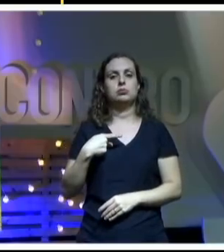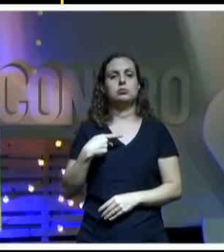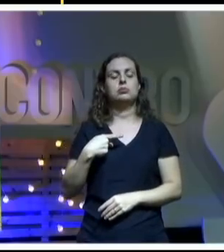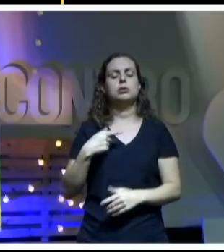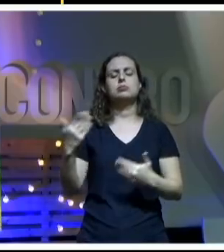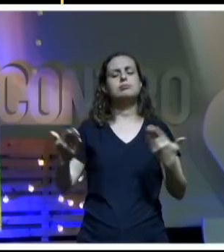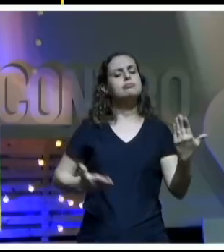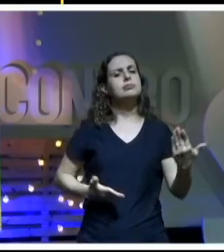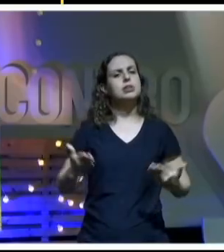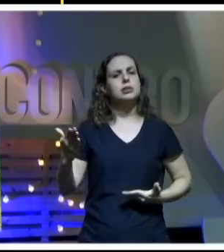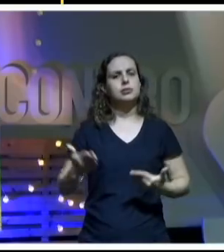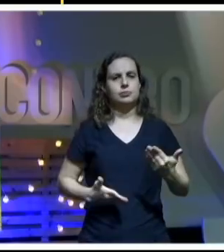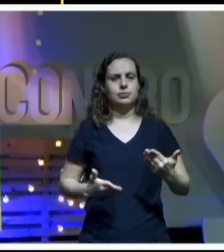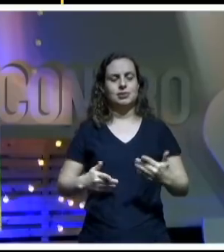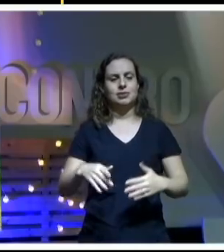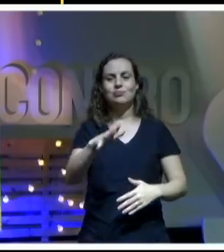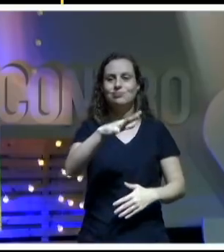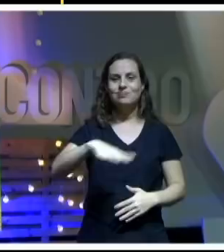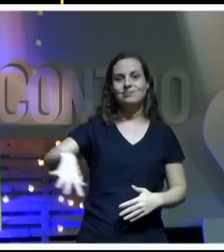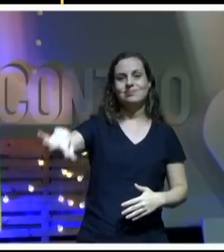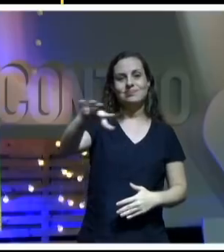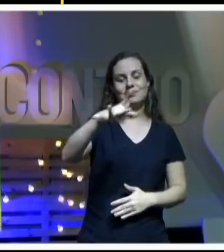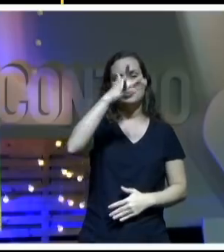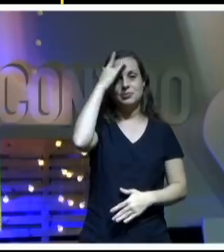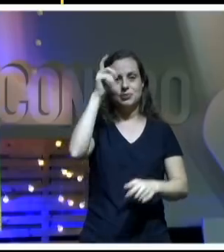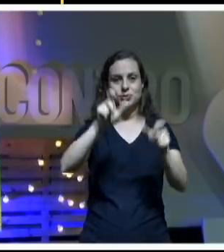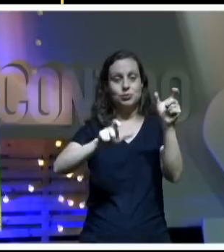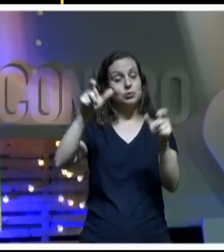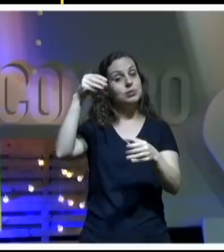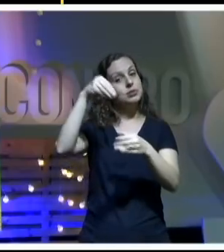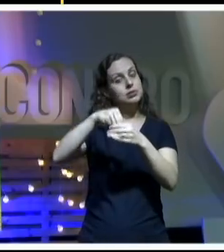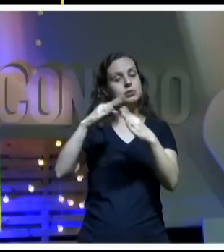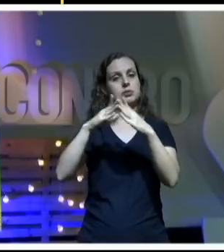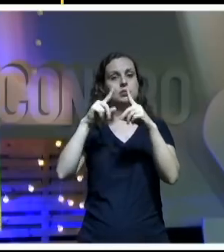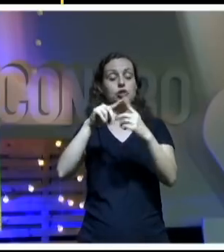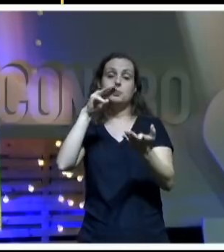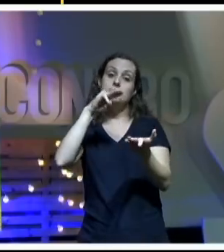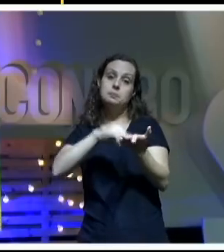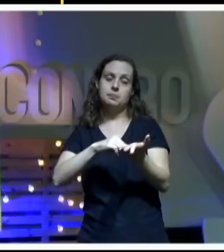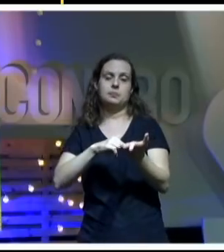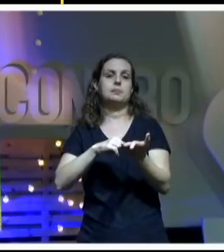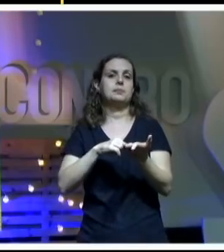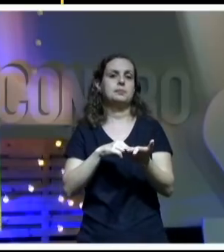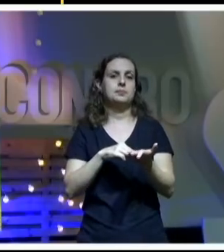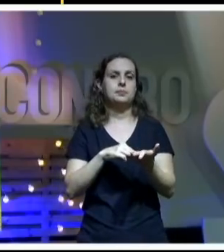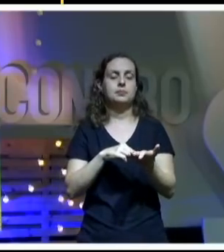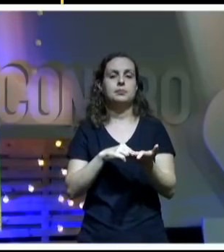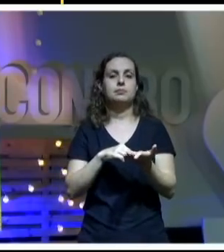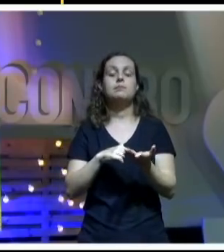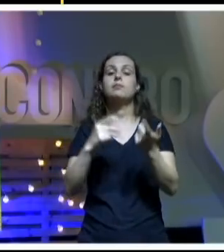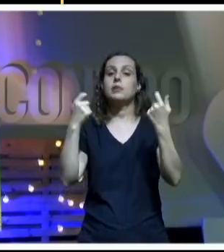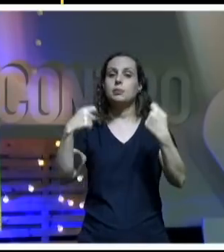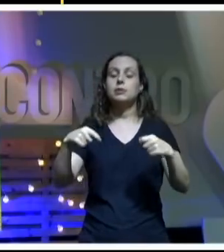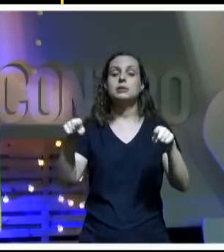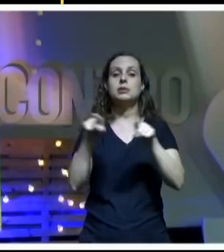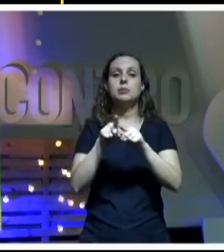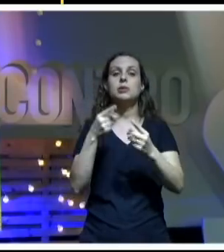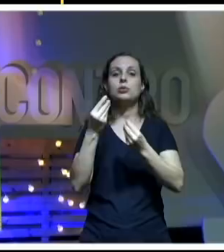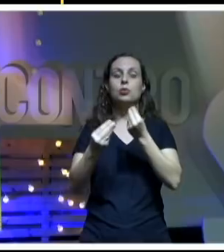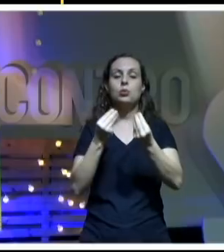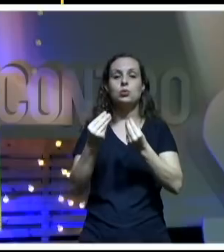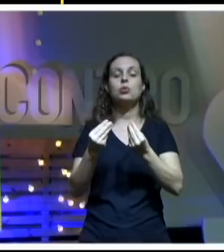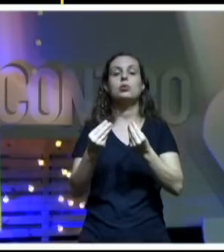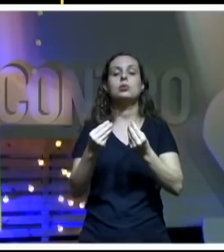silva e cresça como um teólogo público também queremos que eles precisam recuperar sua herança como